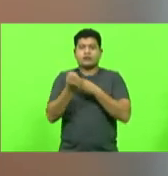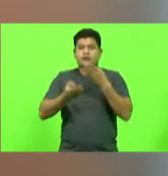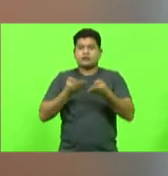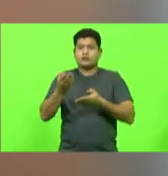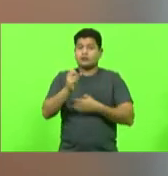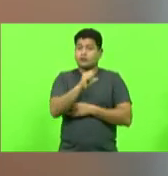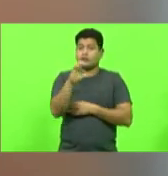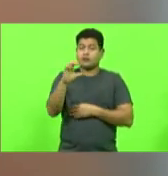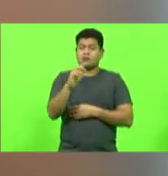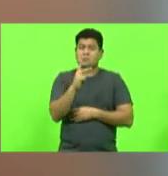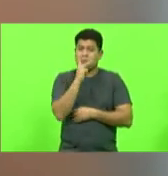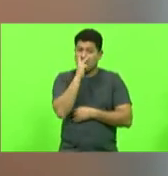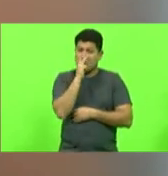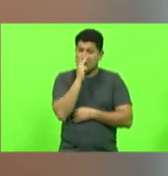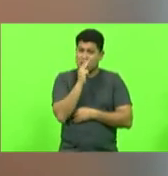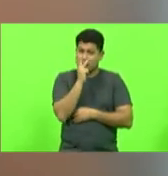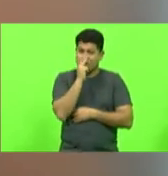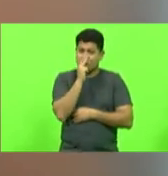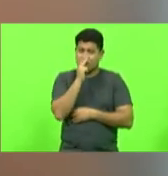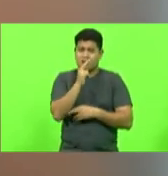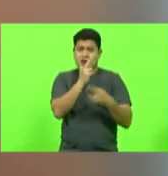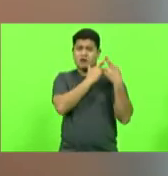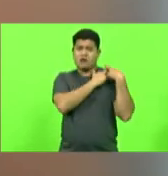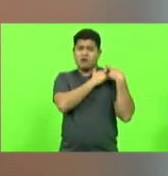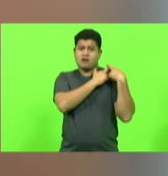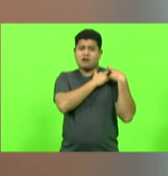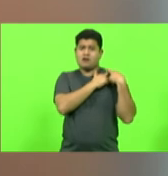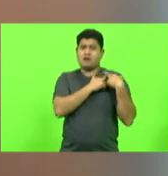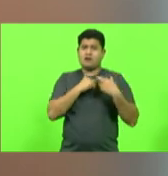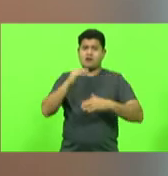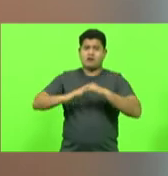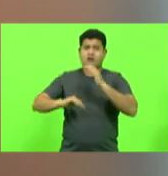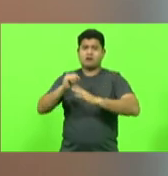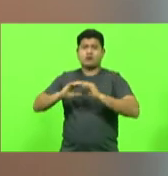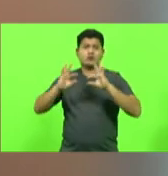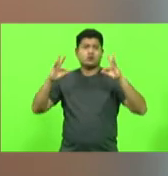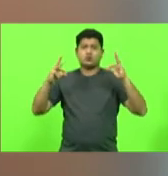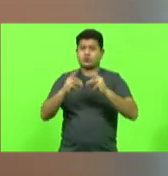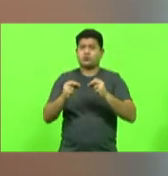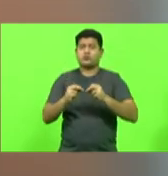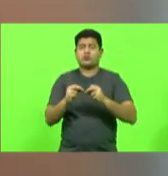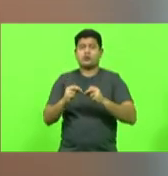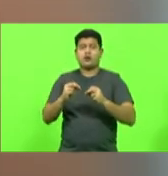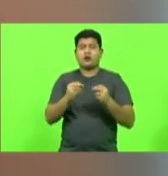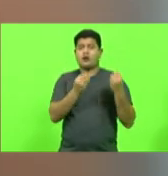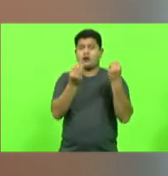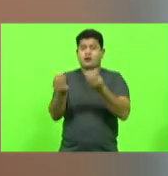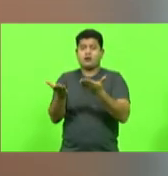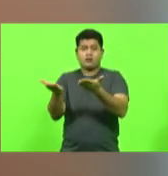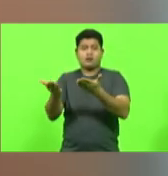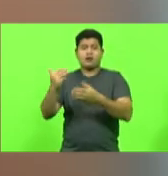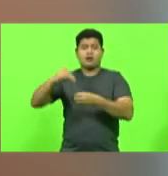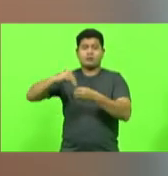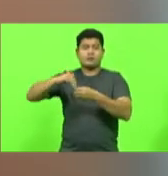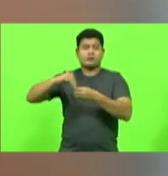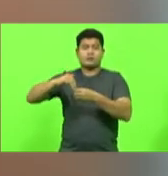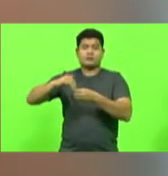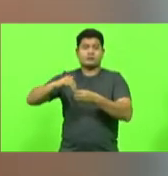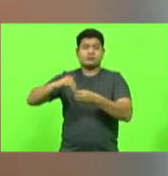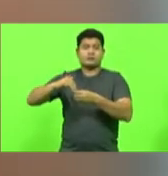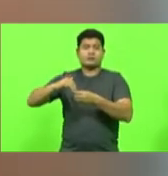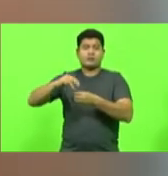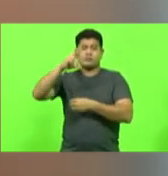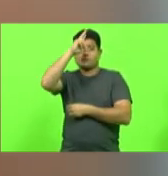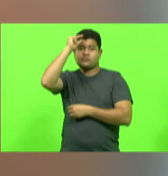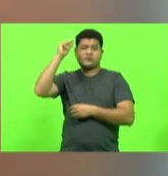que a responsabilidade pela execução de todas as ações passou para os municípios. Né? O